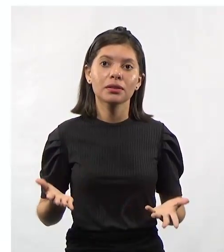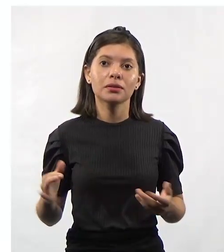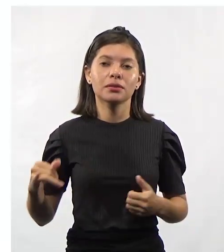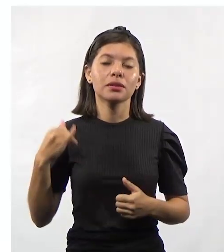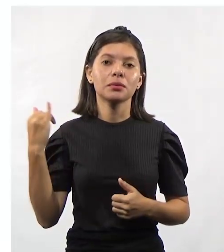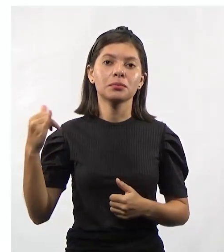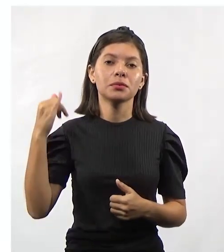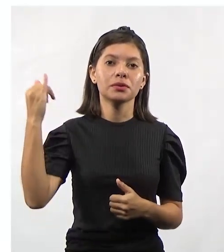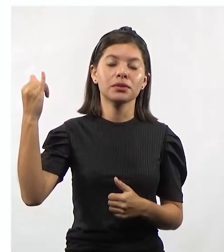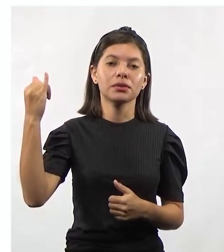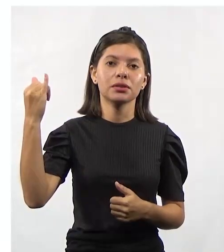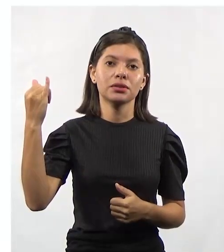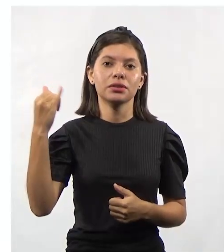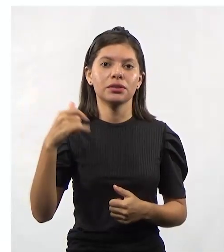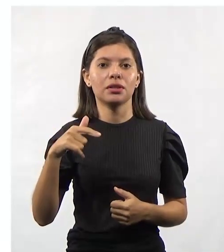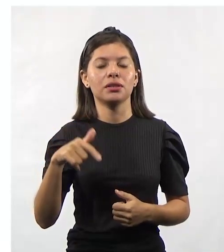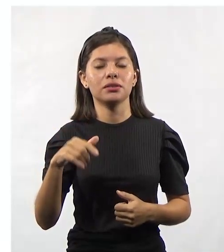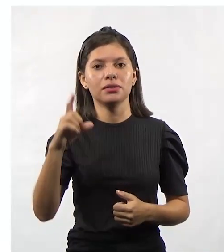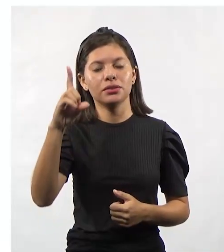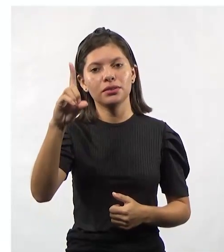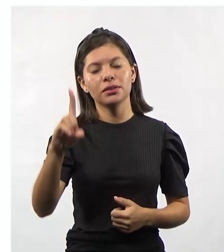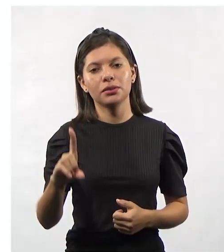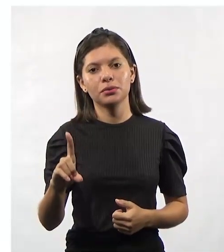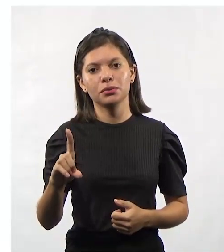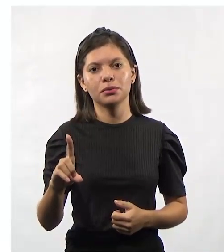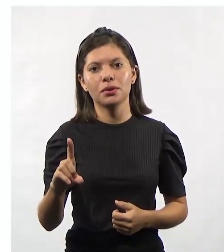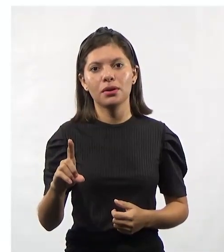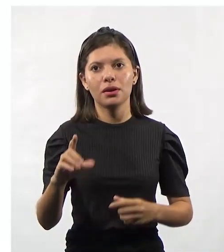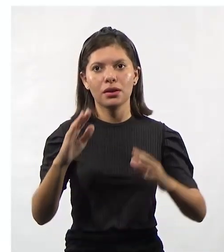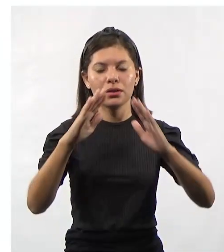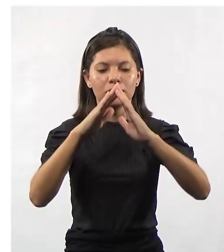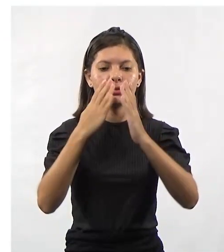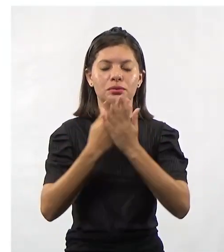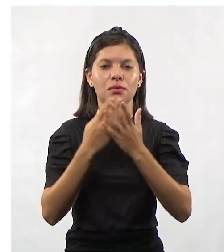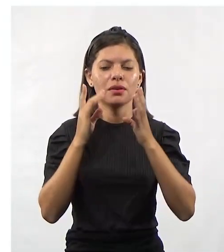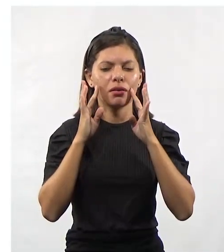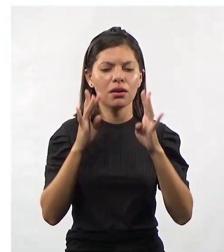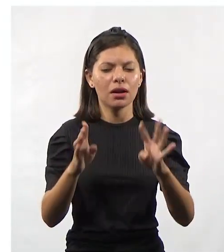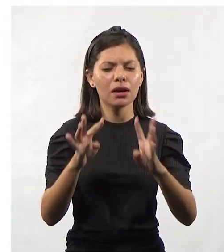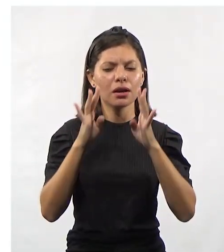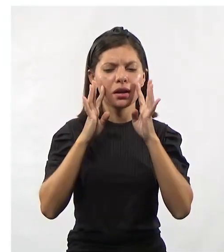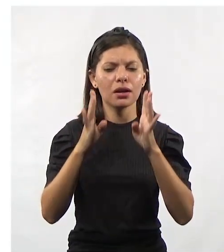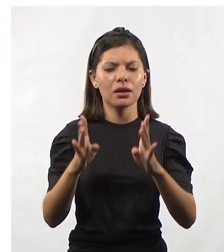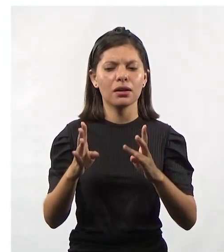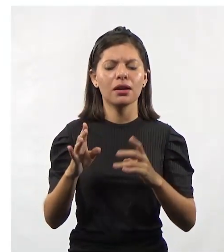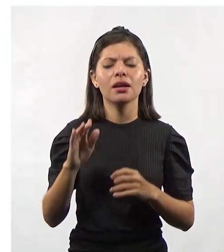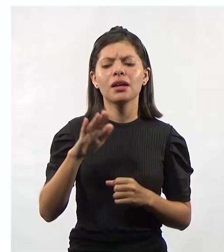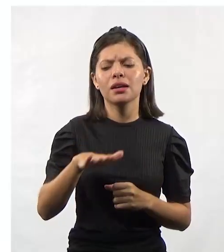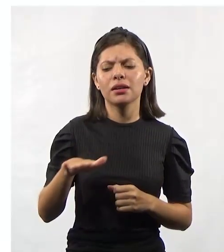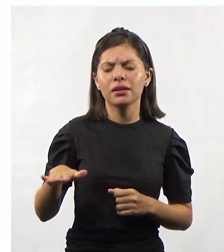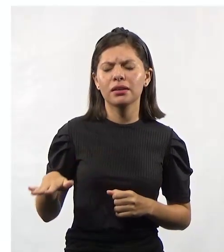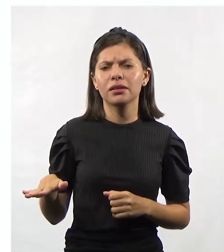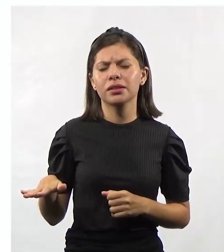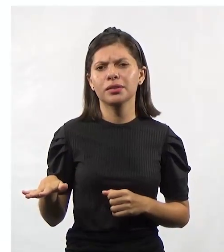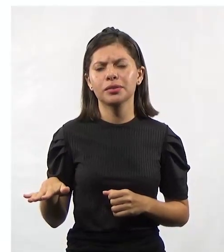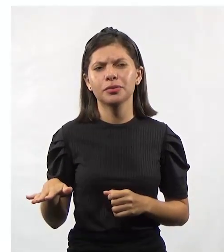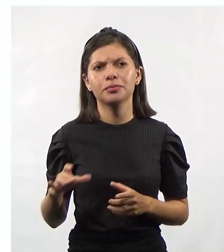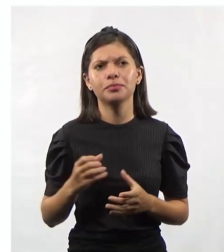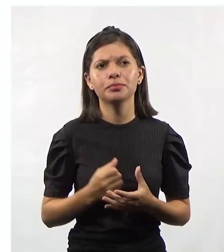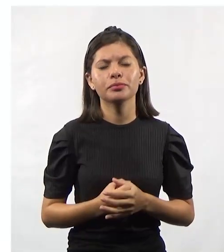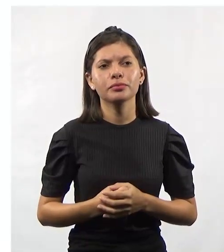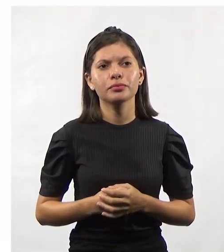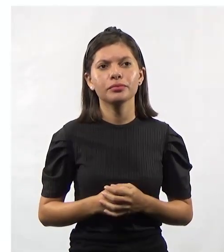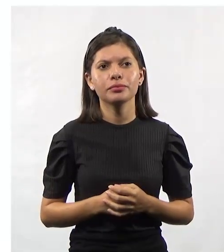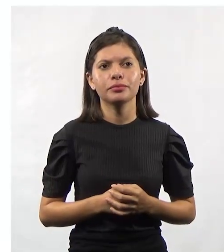que é importante, né, a proteção desses direitos. Então, a escola tem que estar atenta, né, a